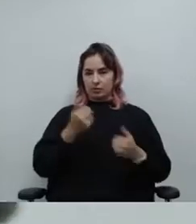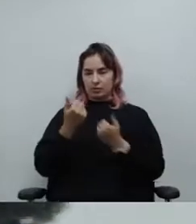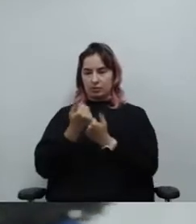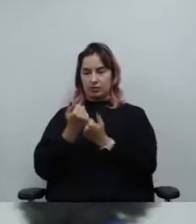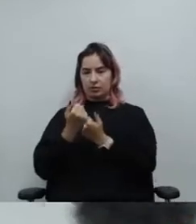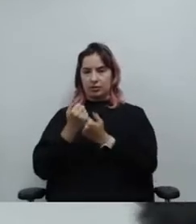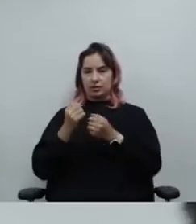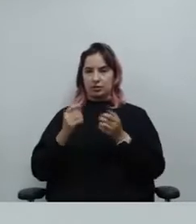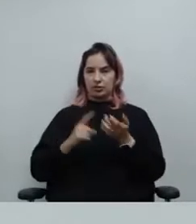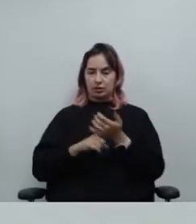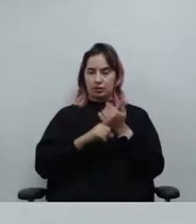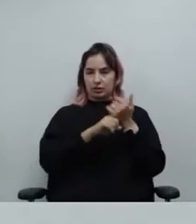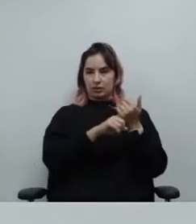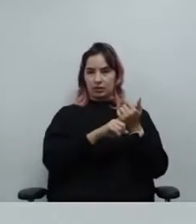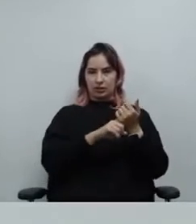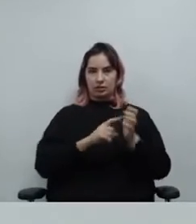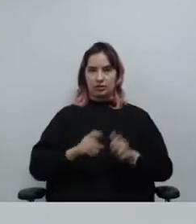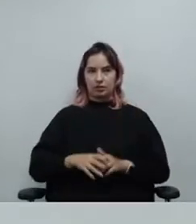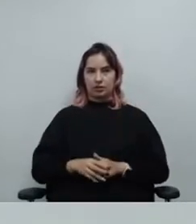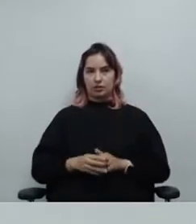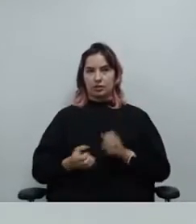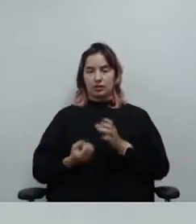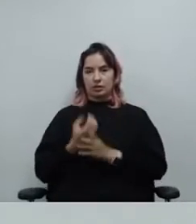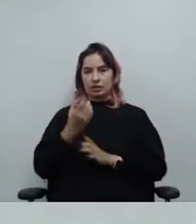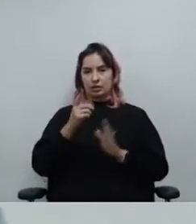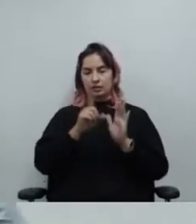de defensoria 4, criados pela Lei